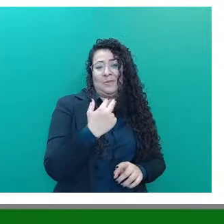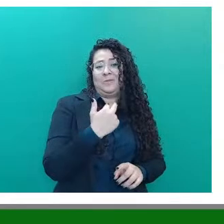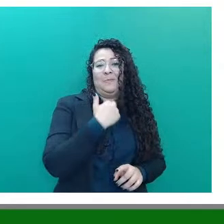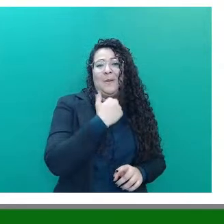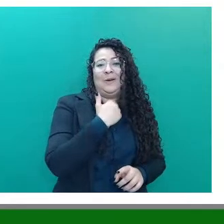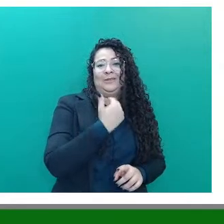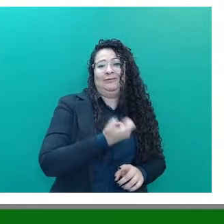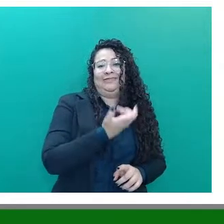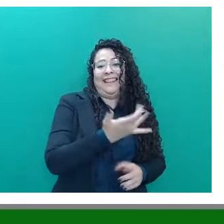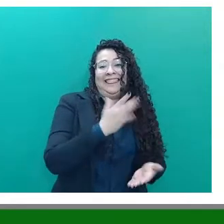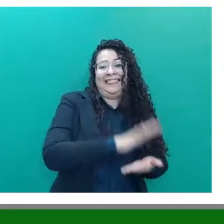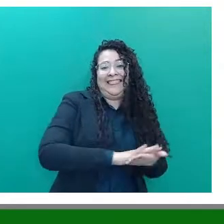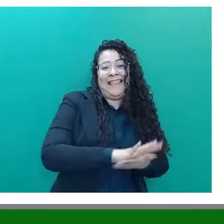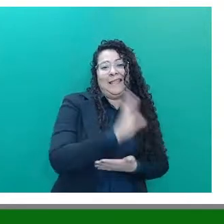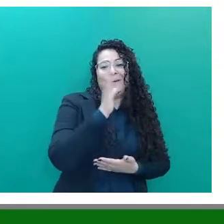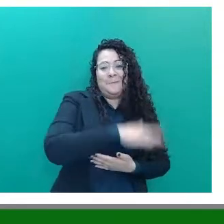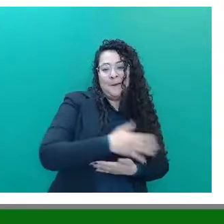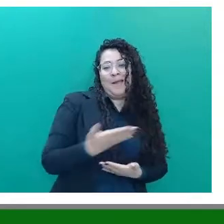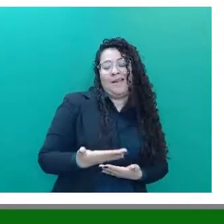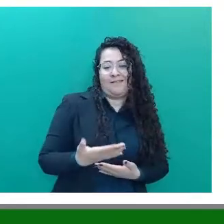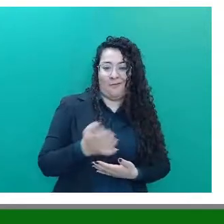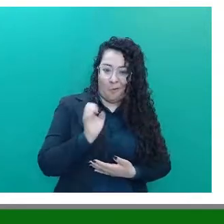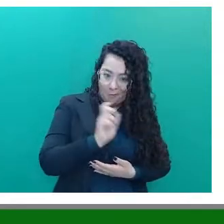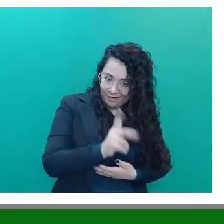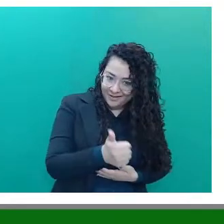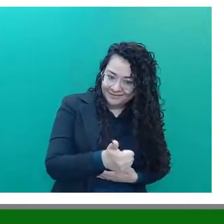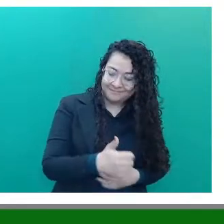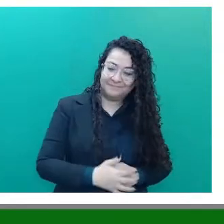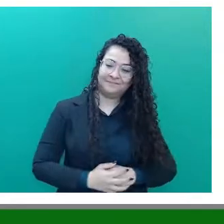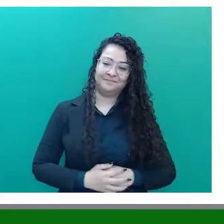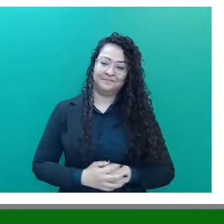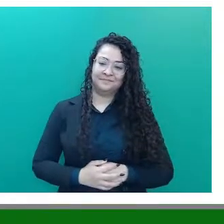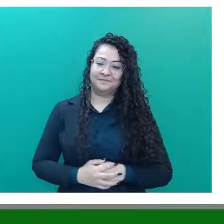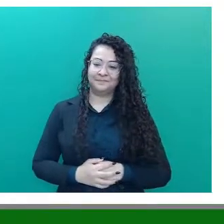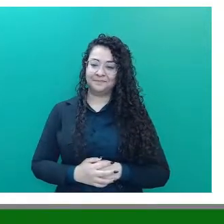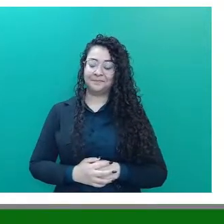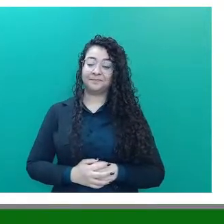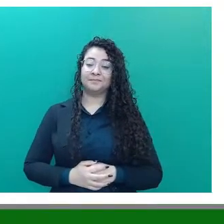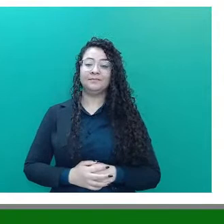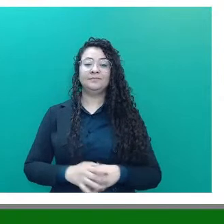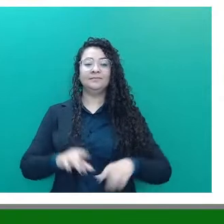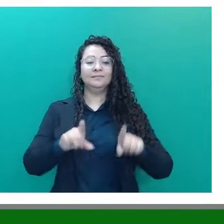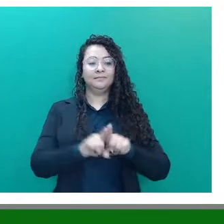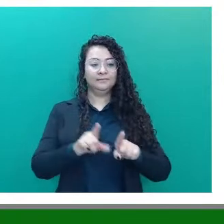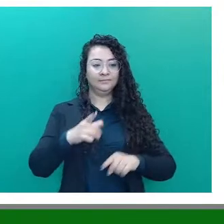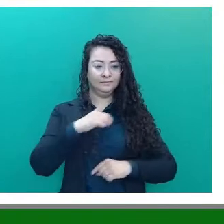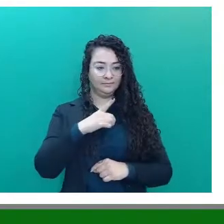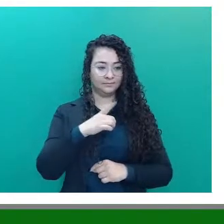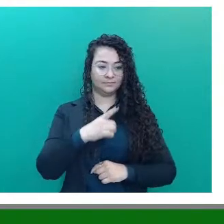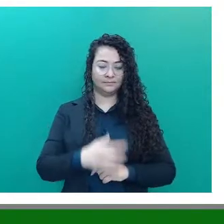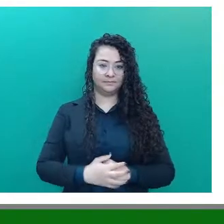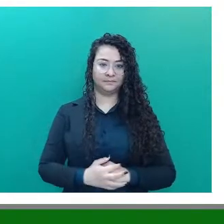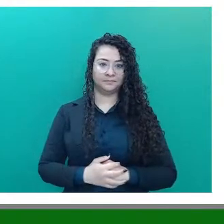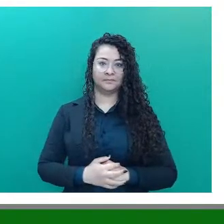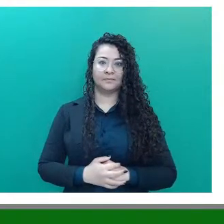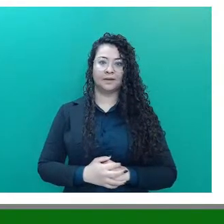Tá bom? E aí tem mais um pontinho aqui que eu acho que também merece